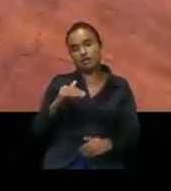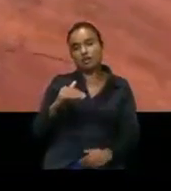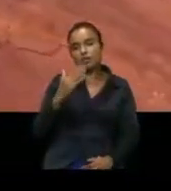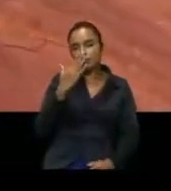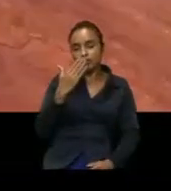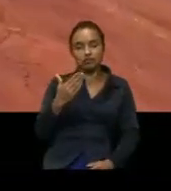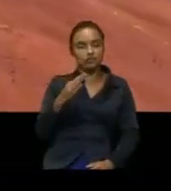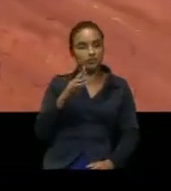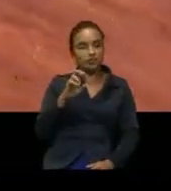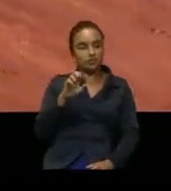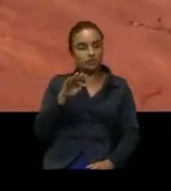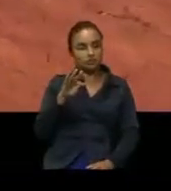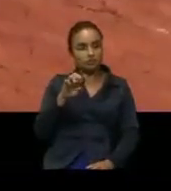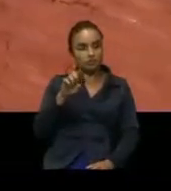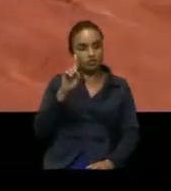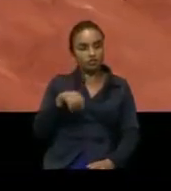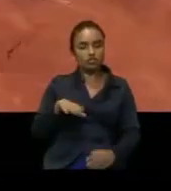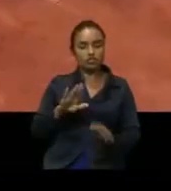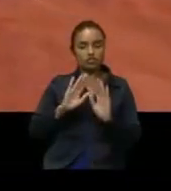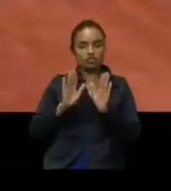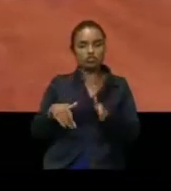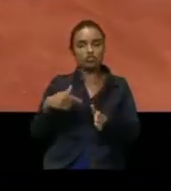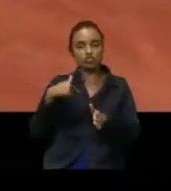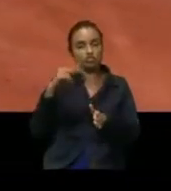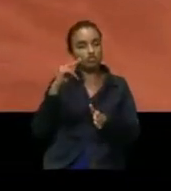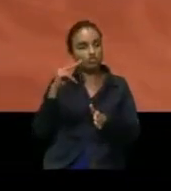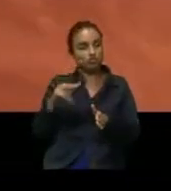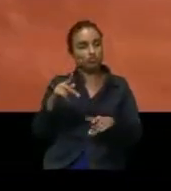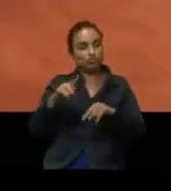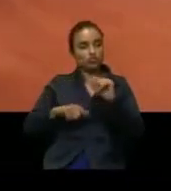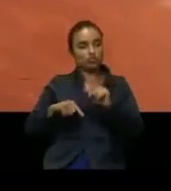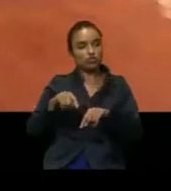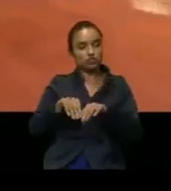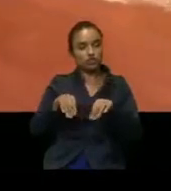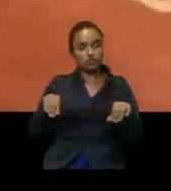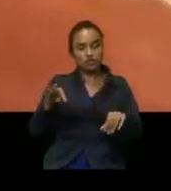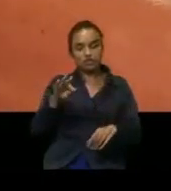ao vídeo. Então a gente vê toda a frente do terreno, né?